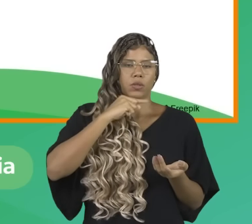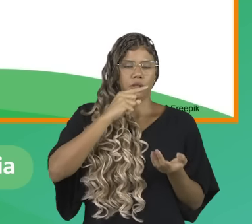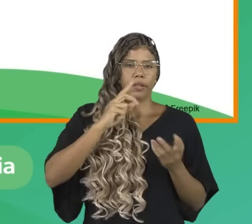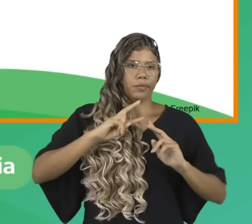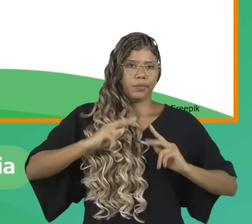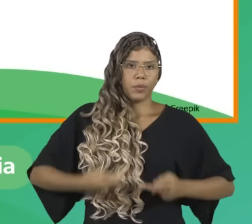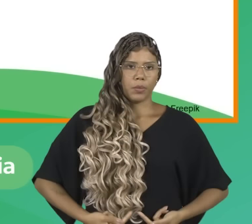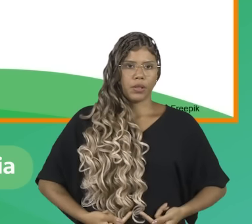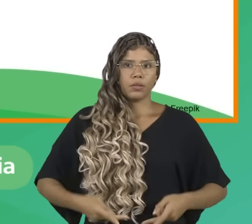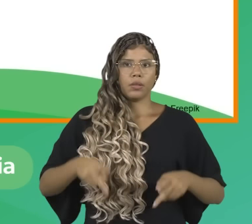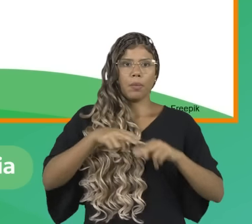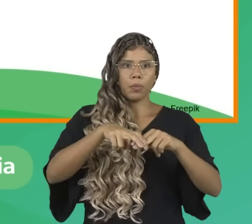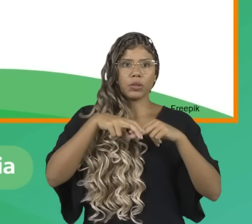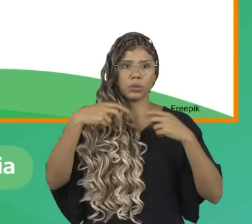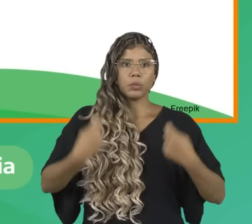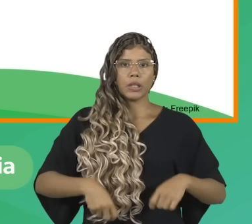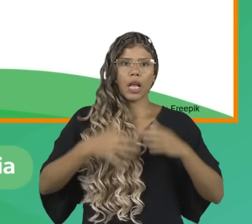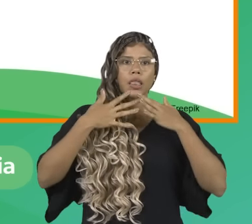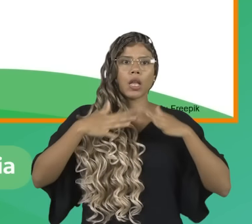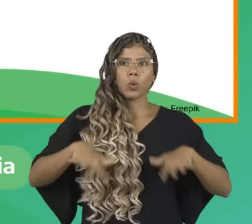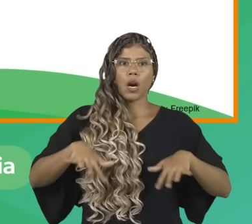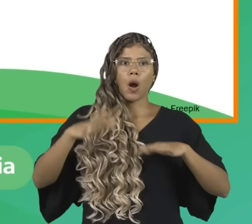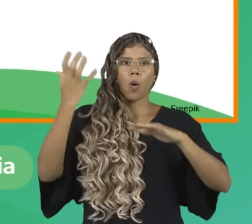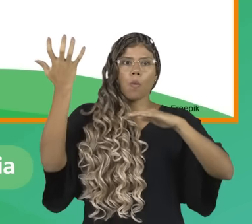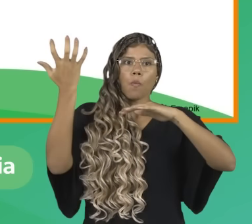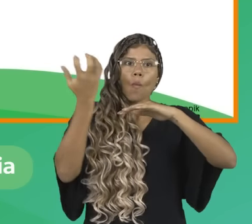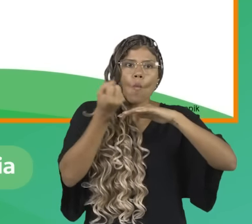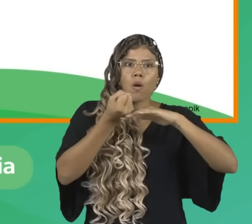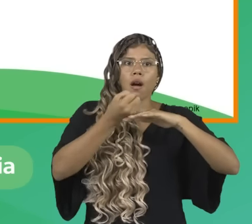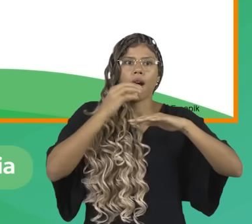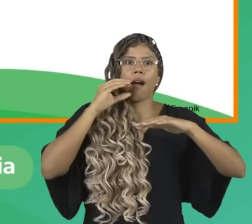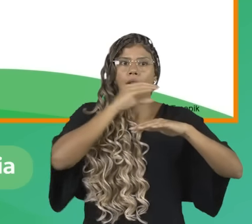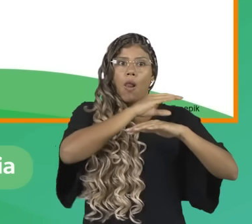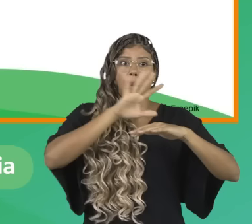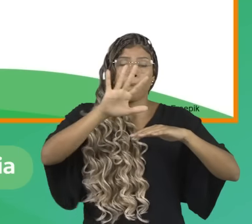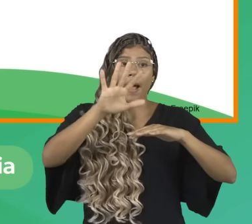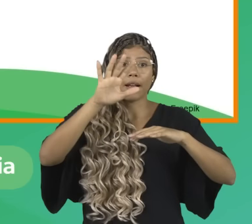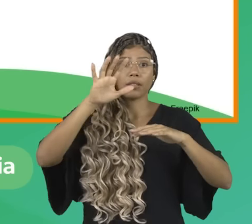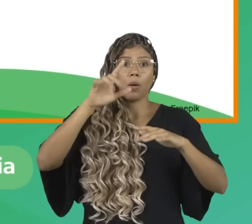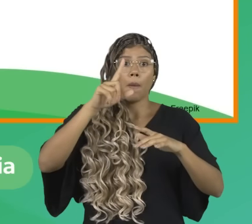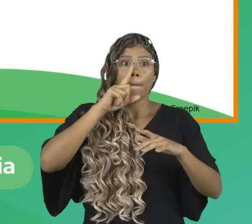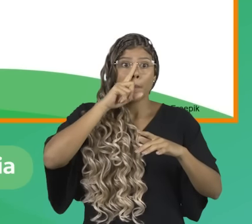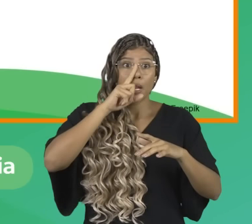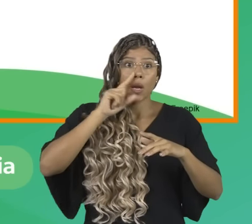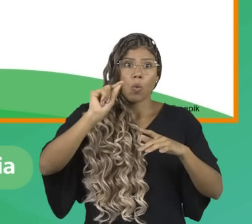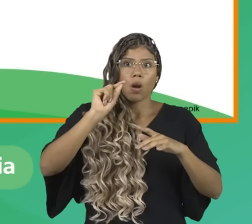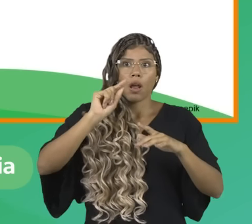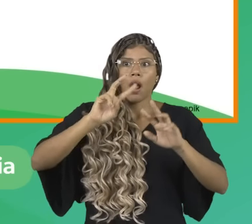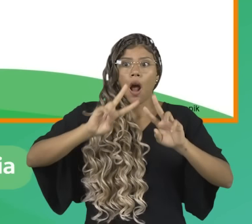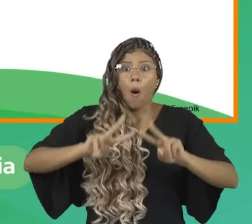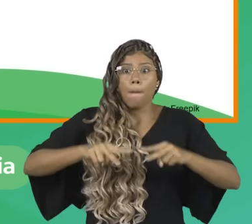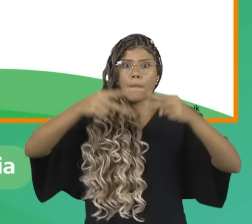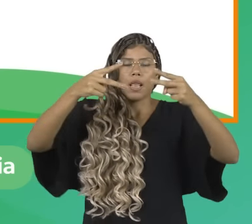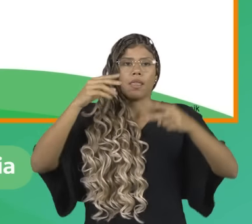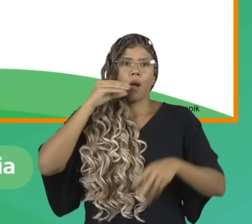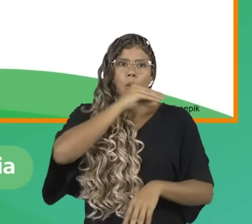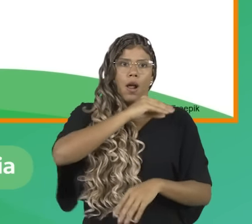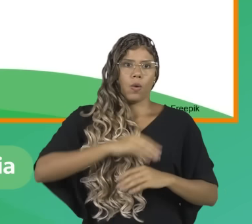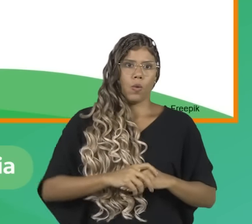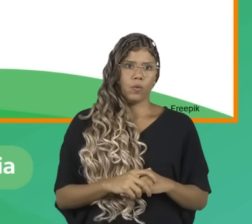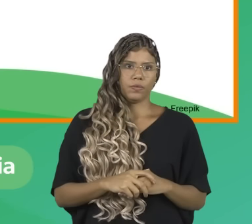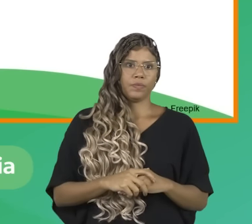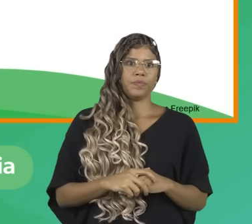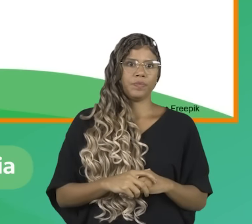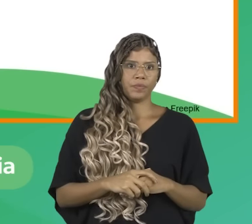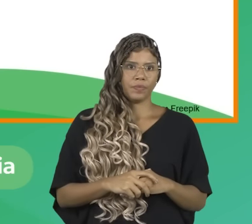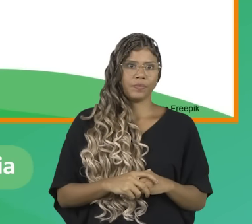não é esse. O ponto é o agravamento desse efeito. O agravamento do efeito estufa espessa a atmosfera a tal nível que o excedente do